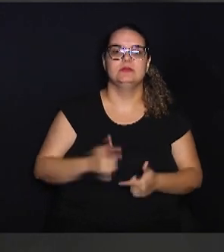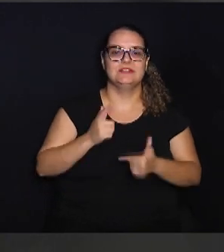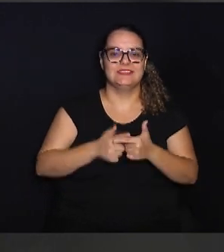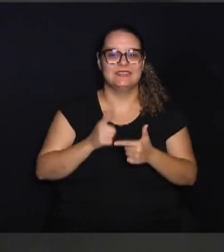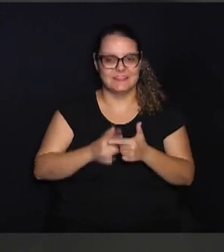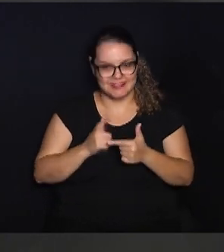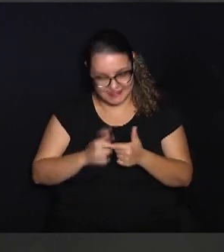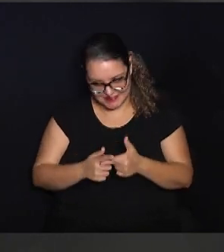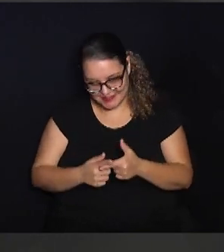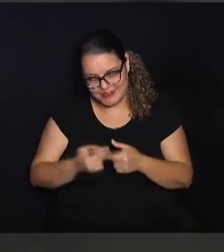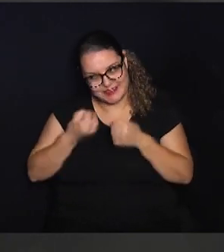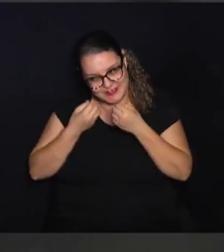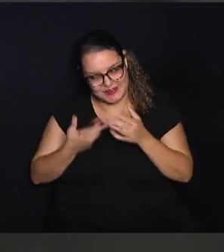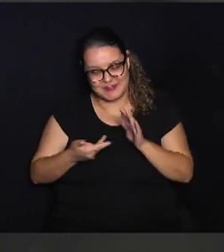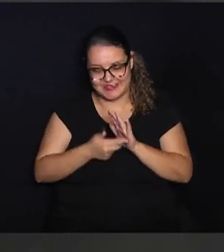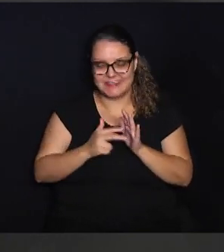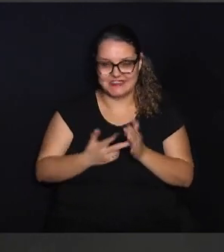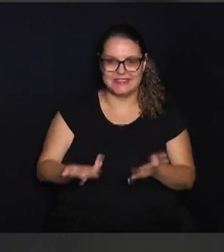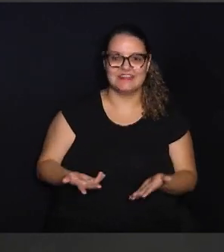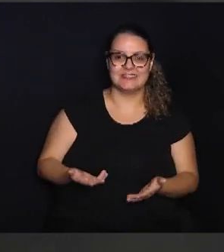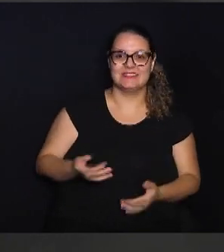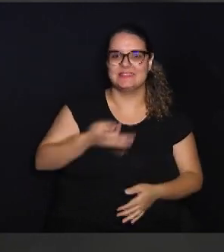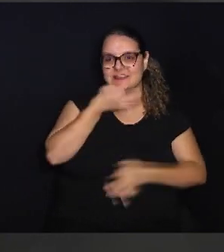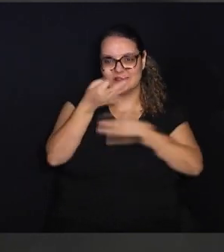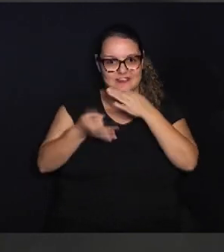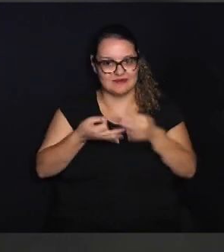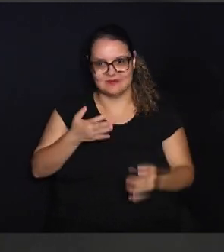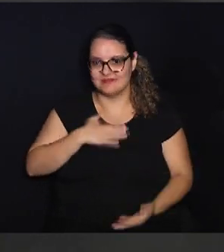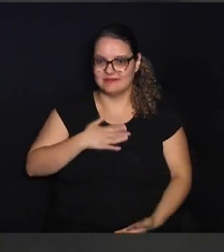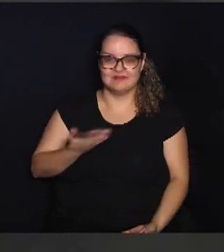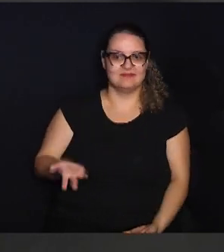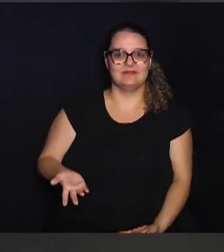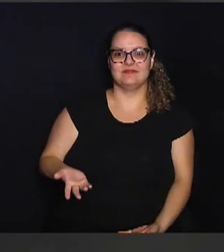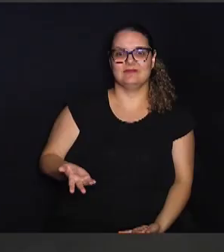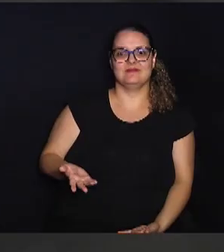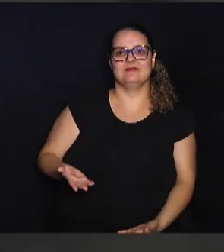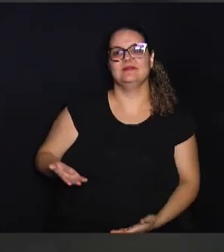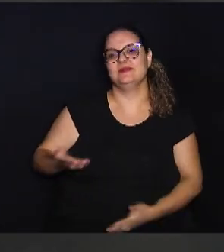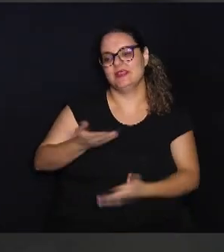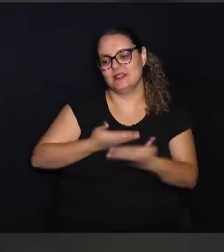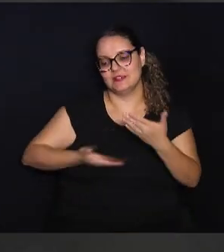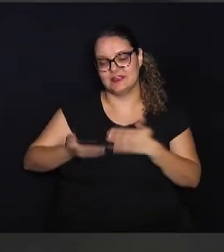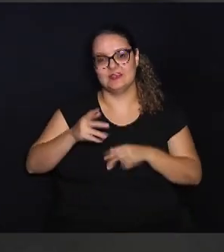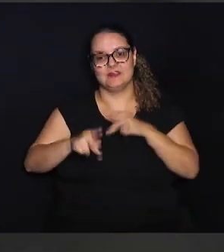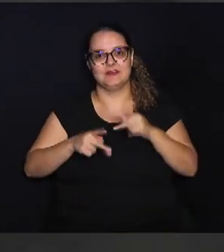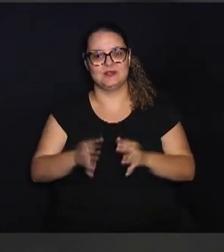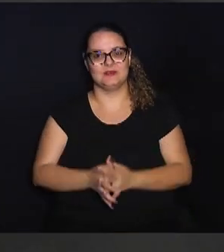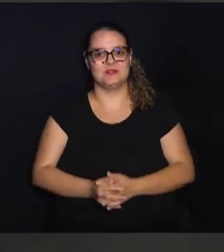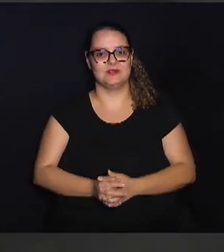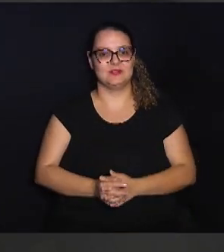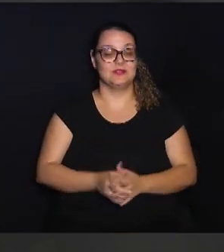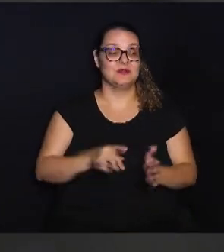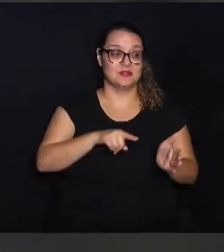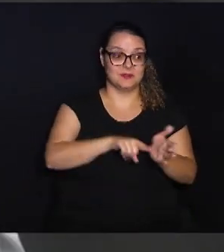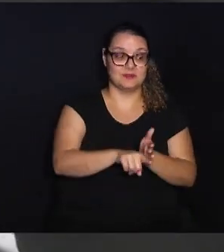os vereadores, dando meus palpites e interagindo com a população. Eu te perguntei deste início, se ela